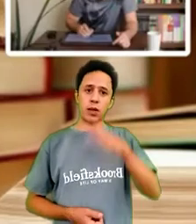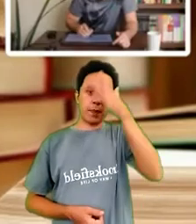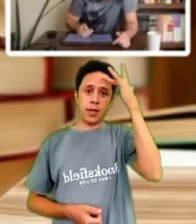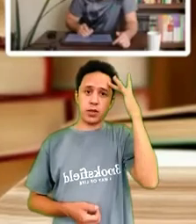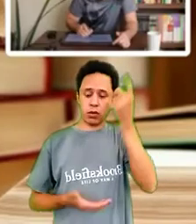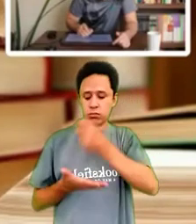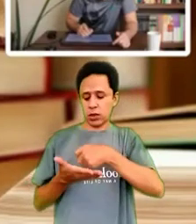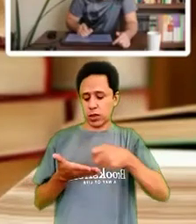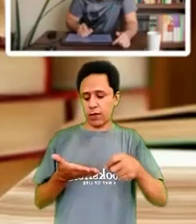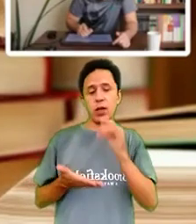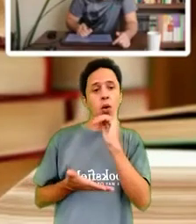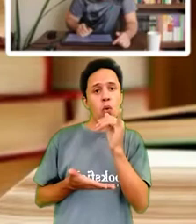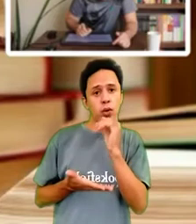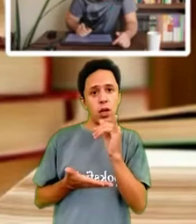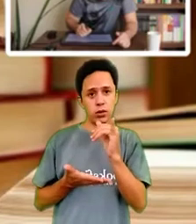de quem escreve.